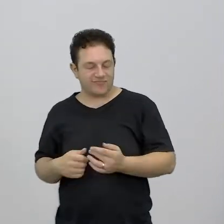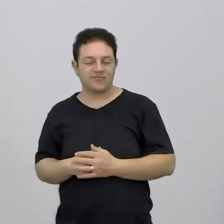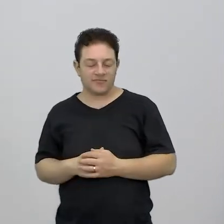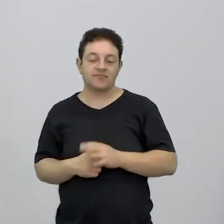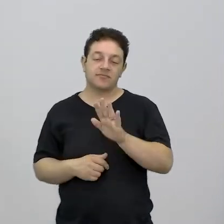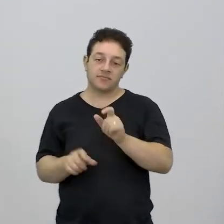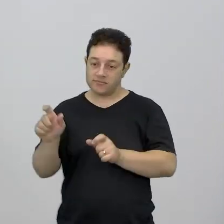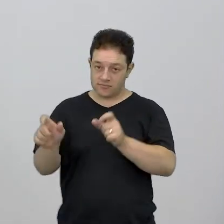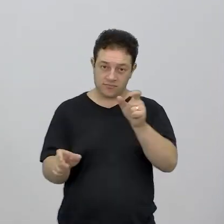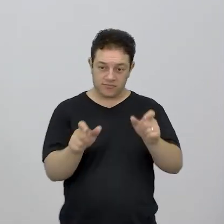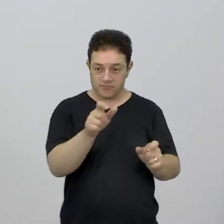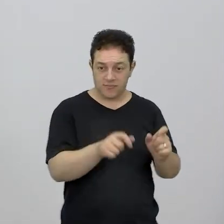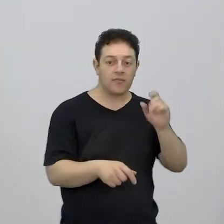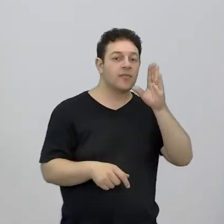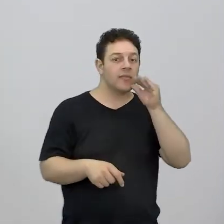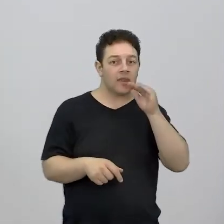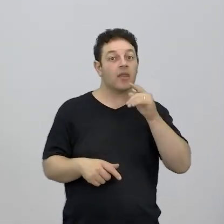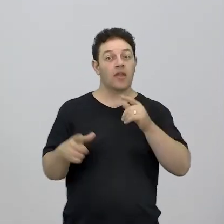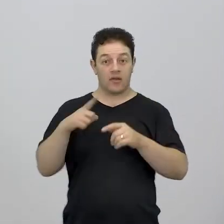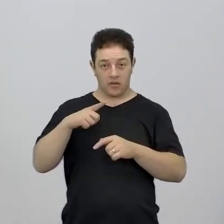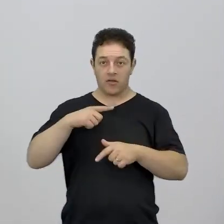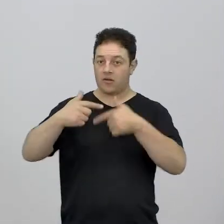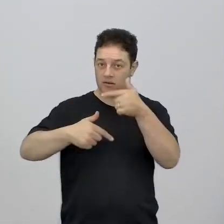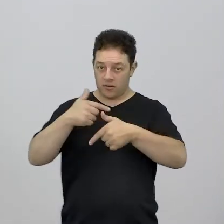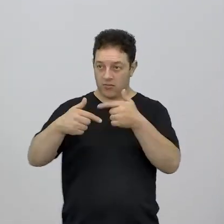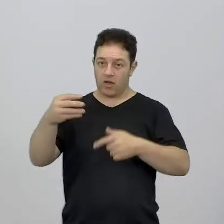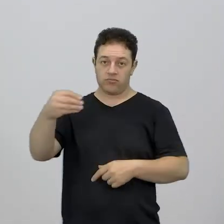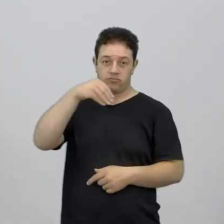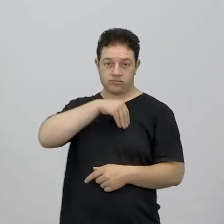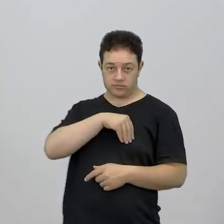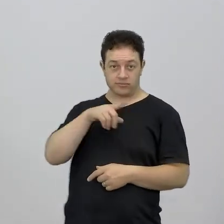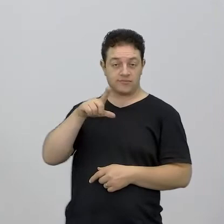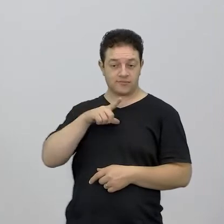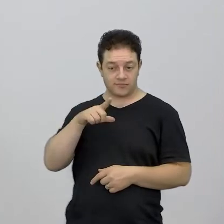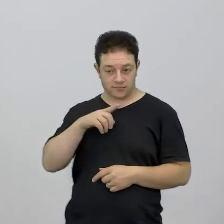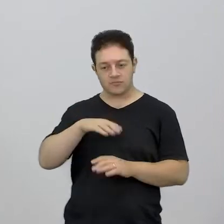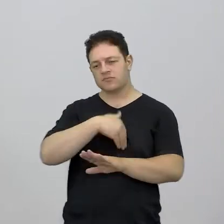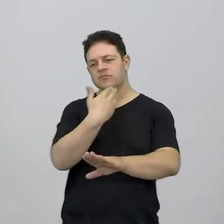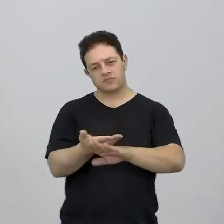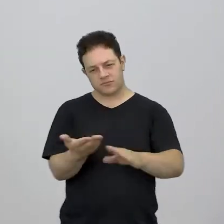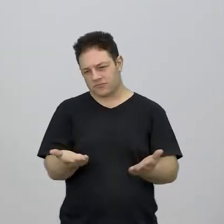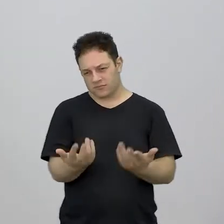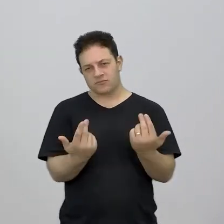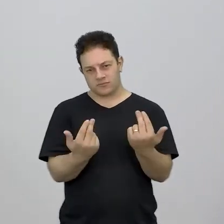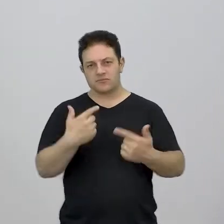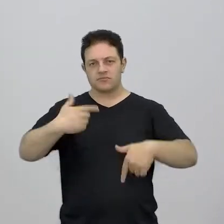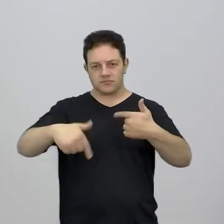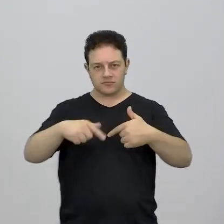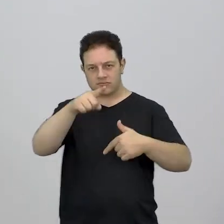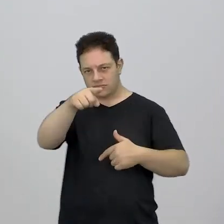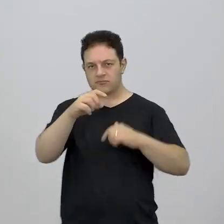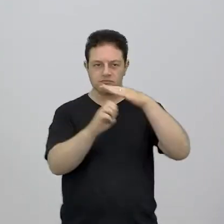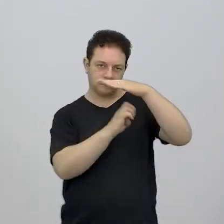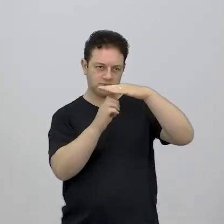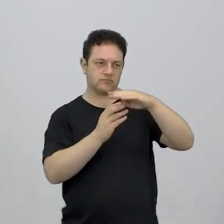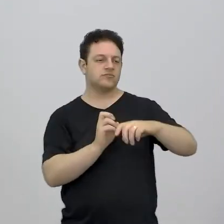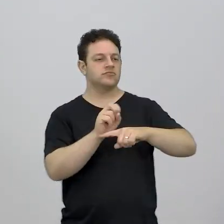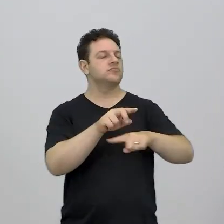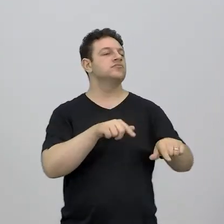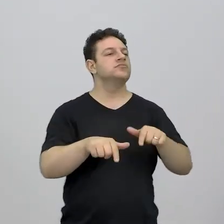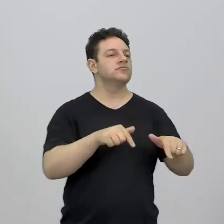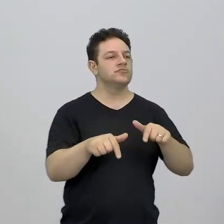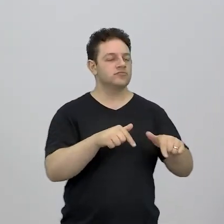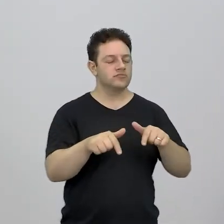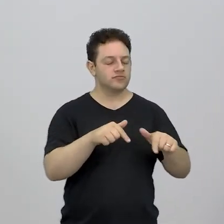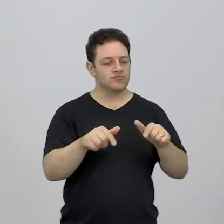esses trabalhadores também que eram remunerados, né, recebiam salários, né, como até hoje recebem, né, esses trabalhadores